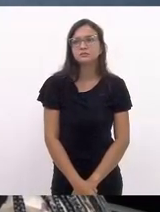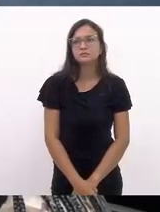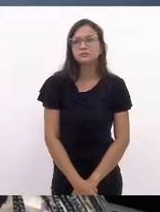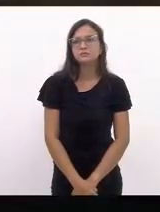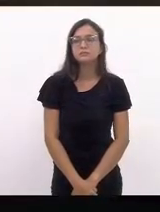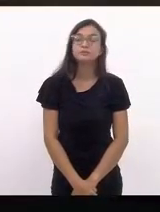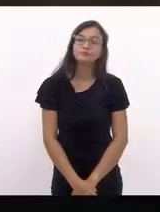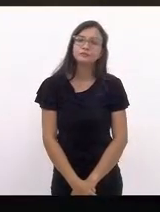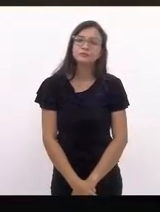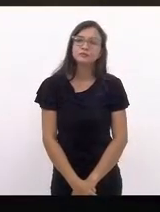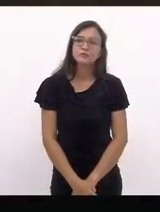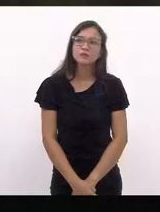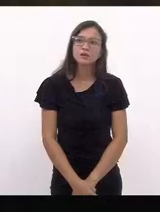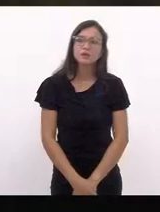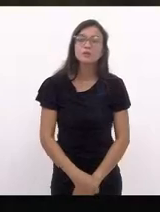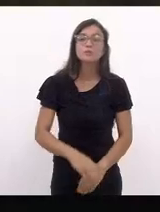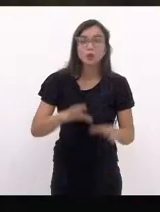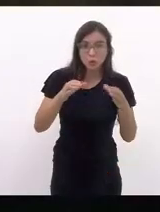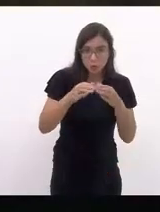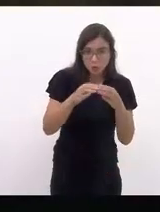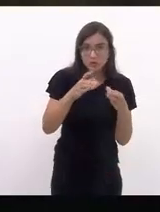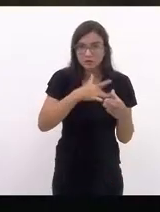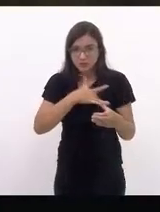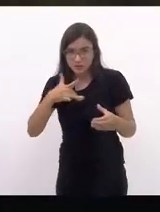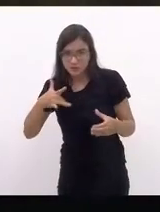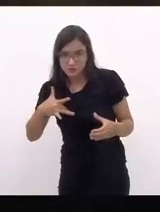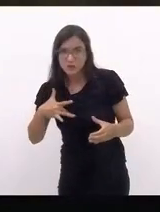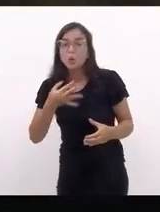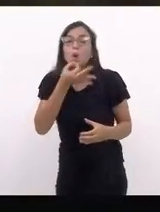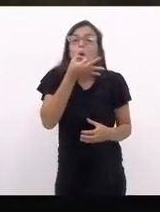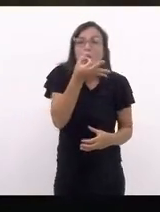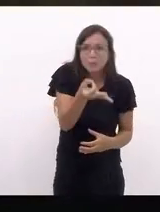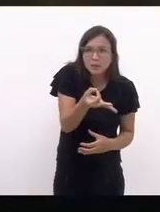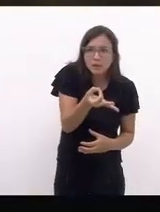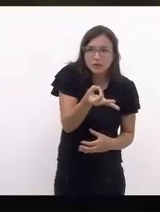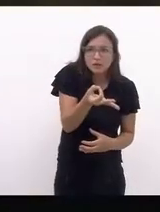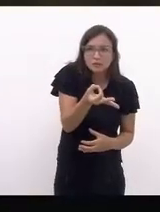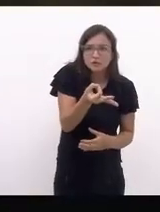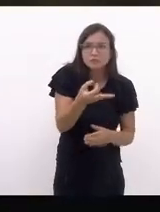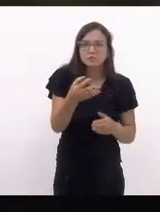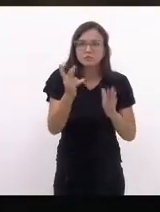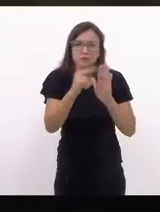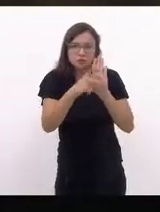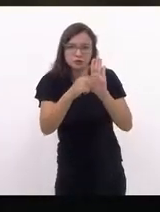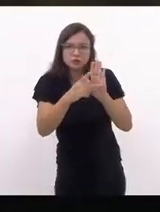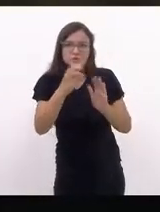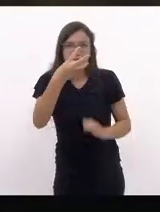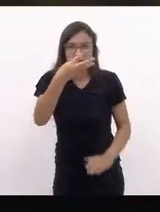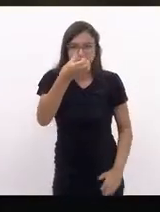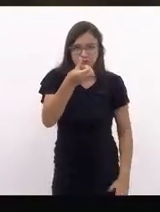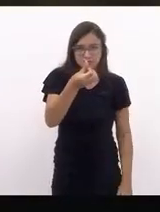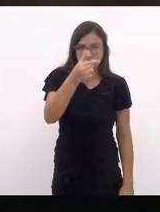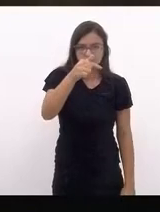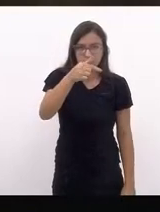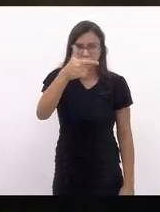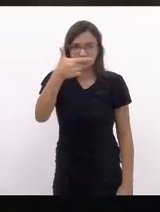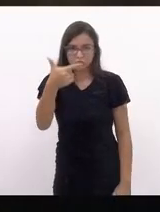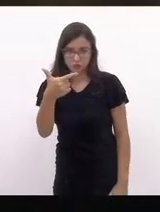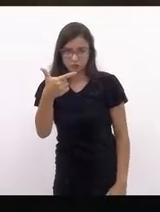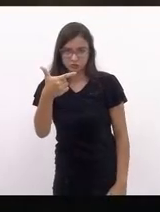seu presente parecer da comissão de educação ao projeto 36720